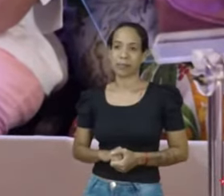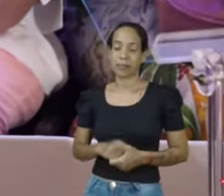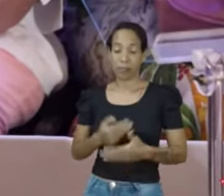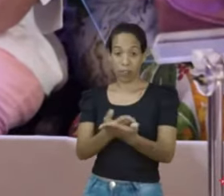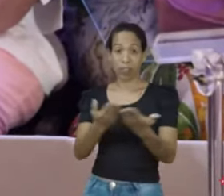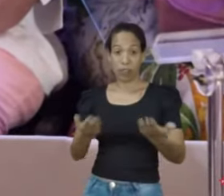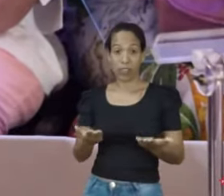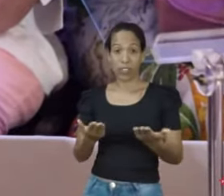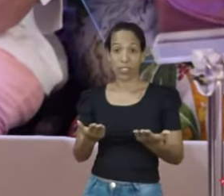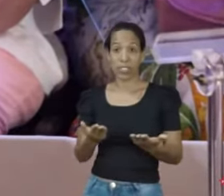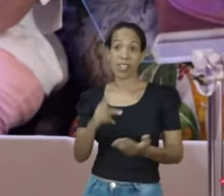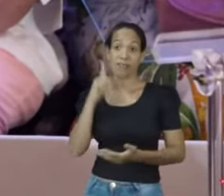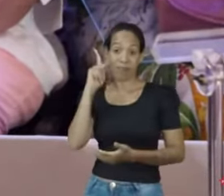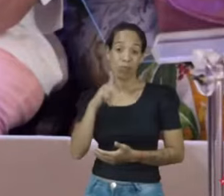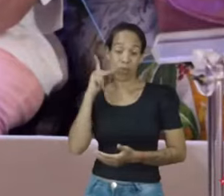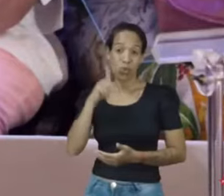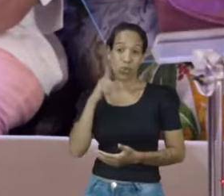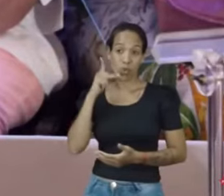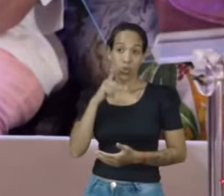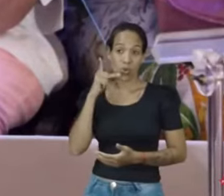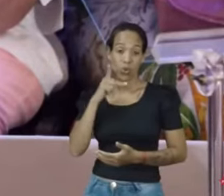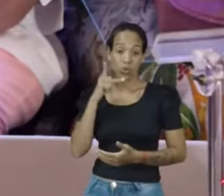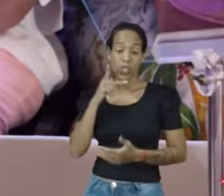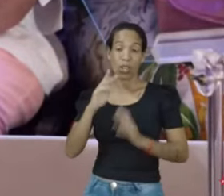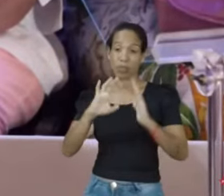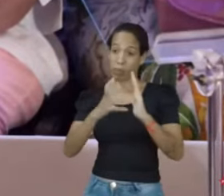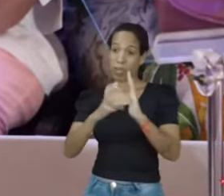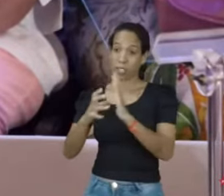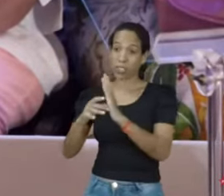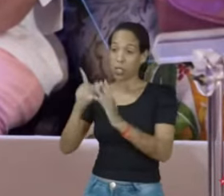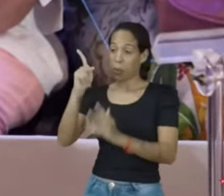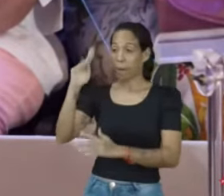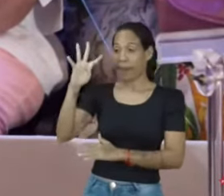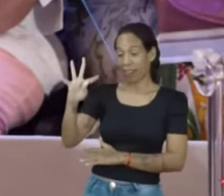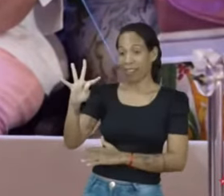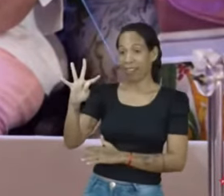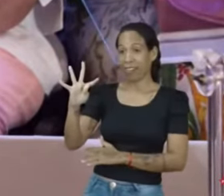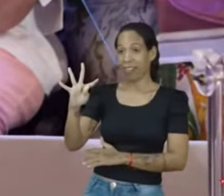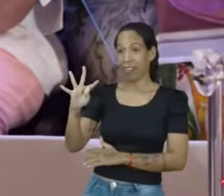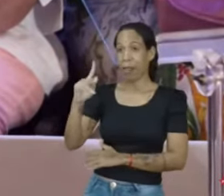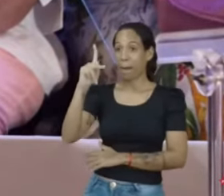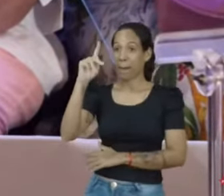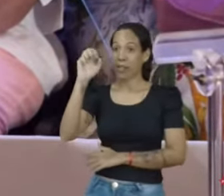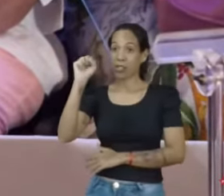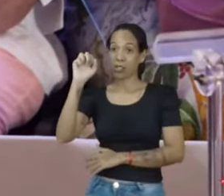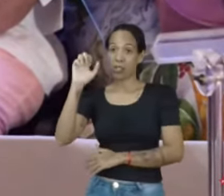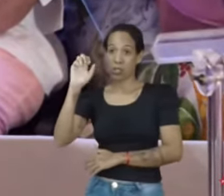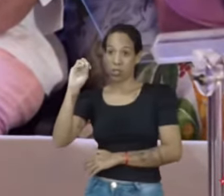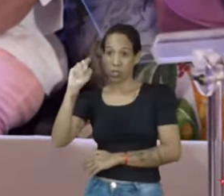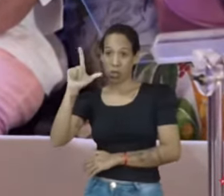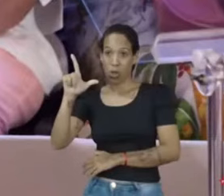vocês parlamentares, dirigentes partidários do PT, do PSOL,